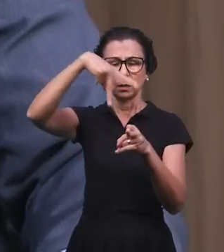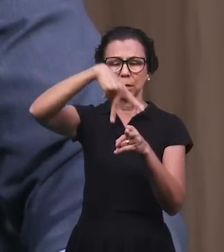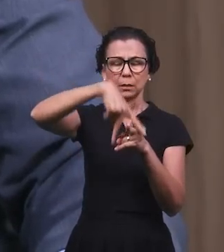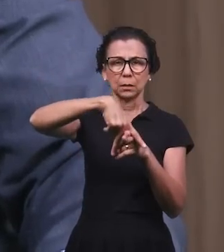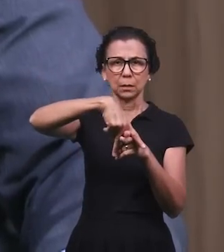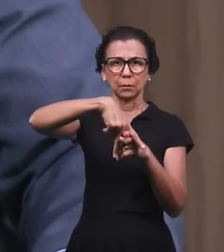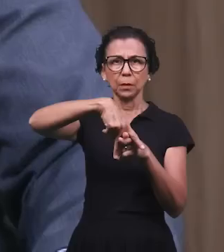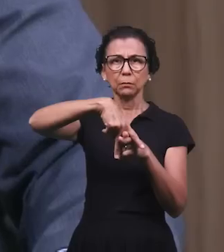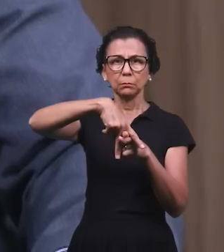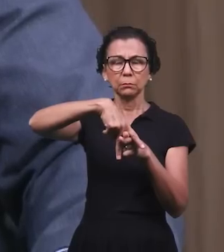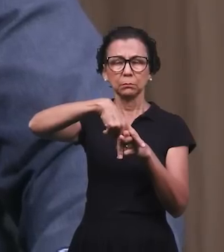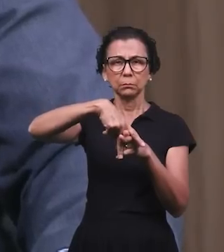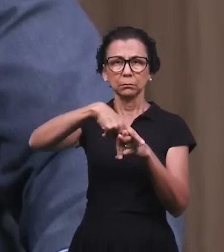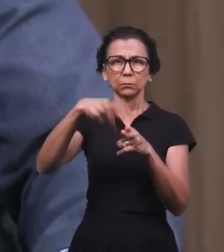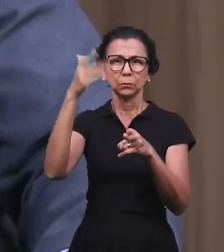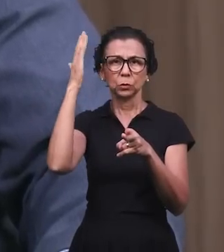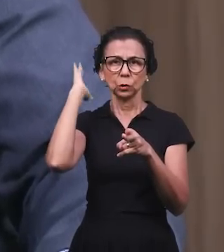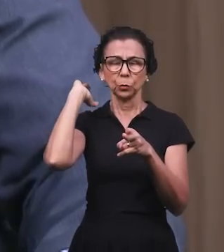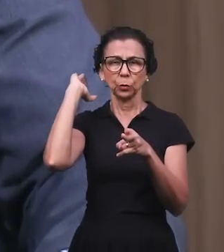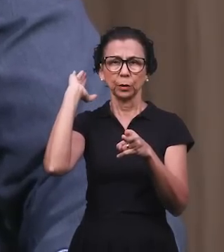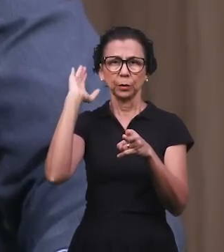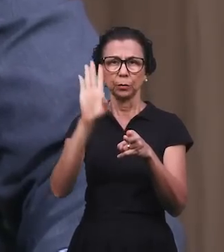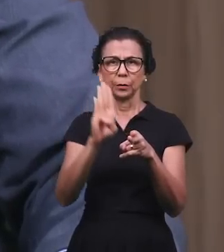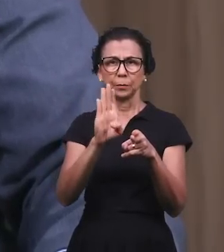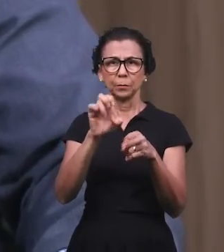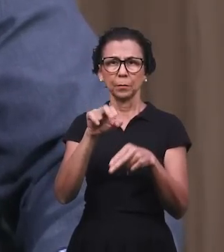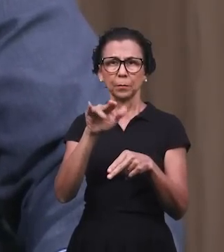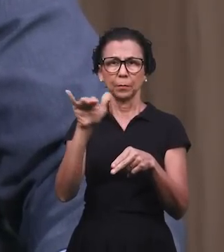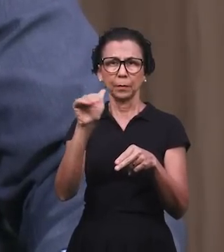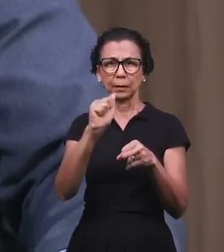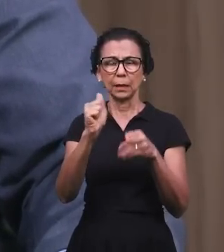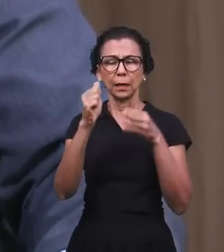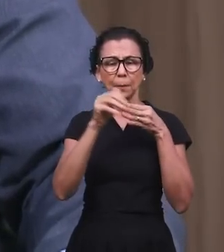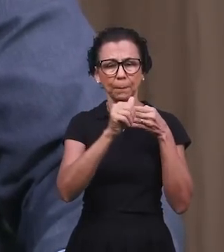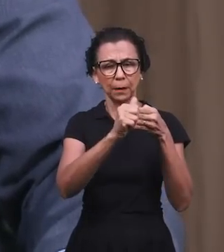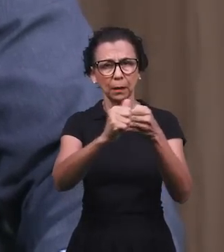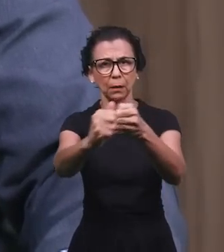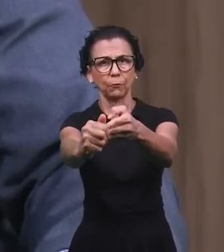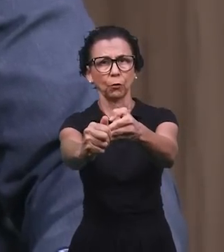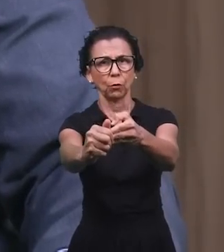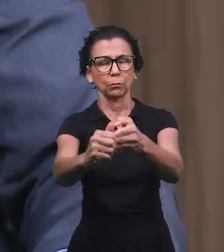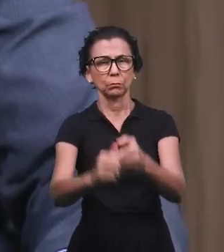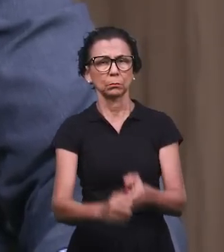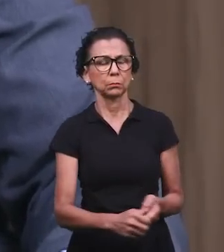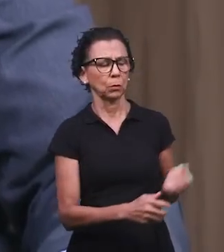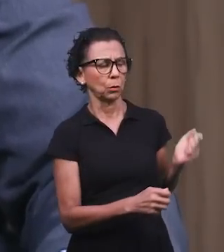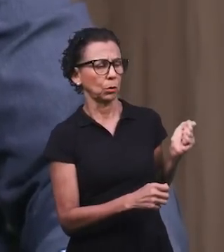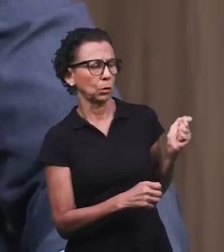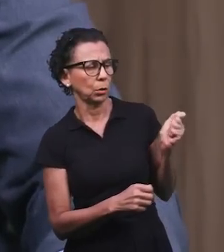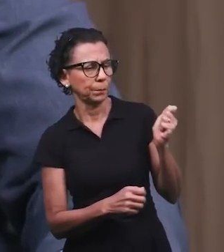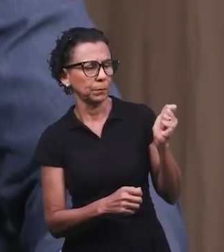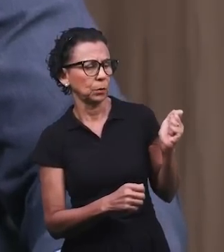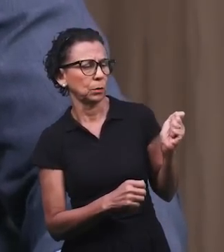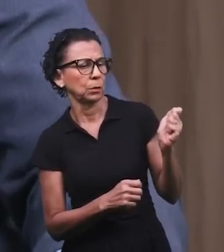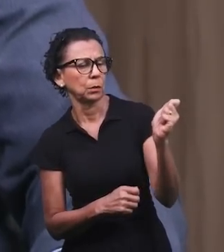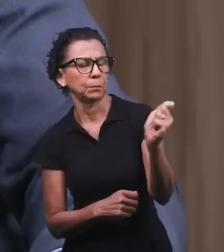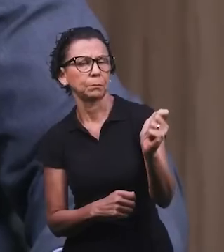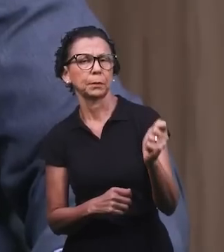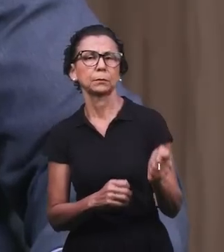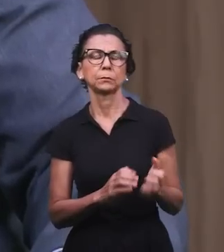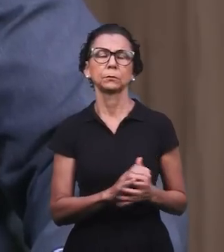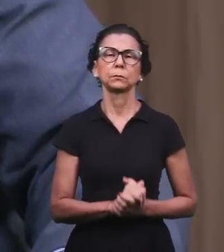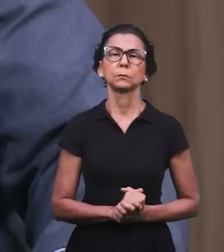Deus orienta. Mas qual que foi o resultado? O povo gritou, viva o rei Salomão. E nós